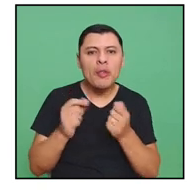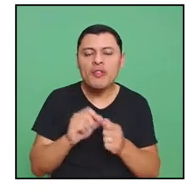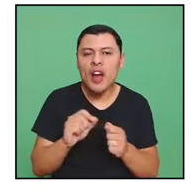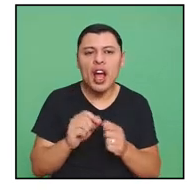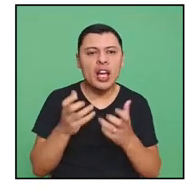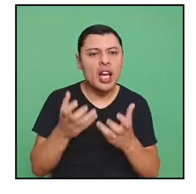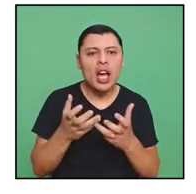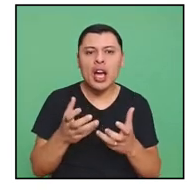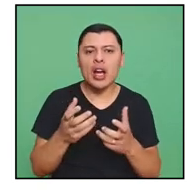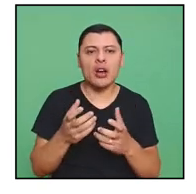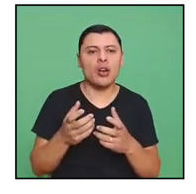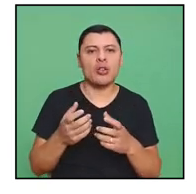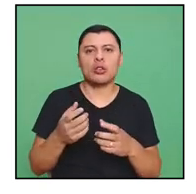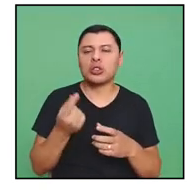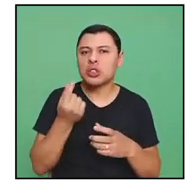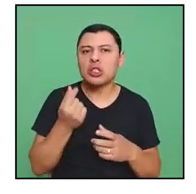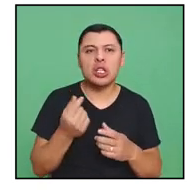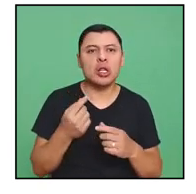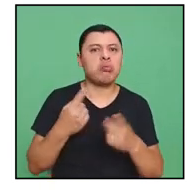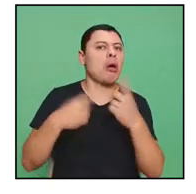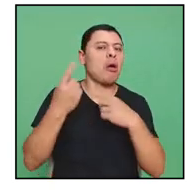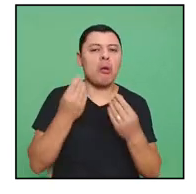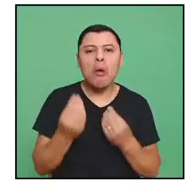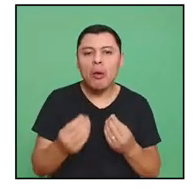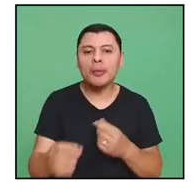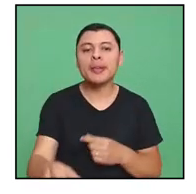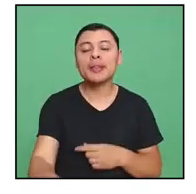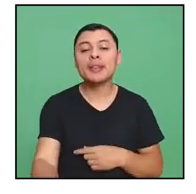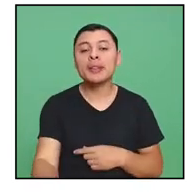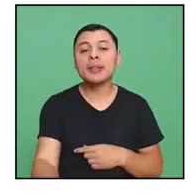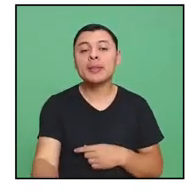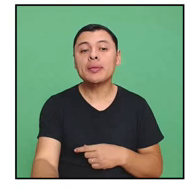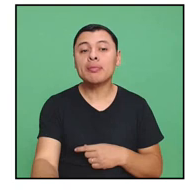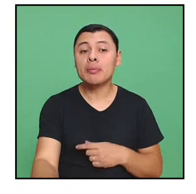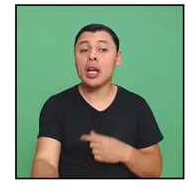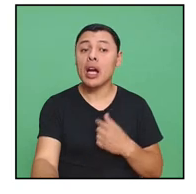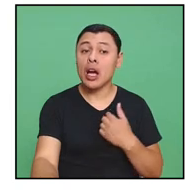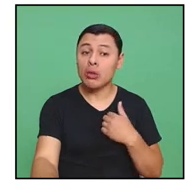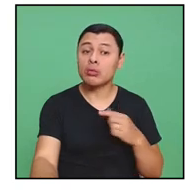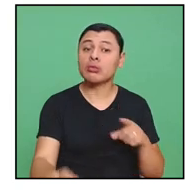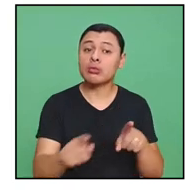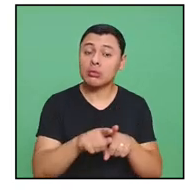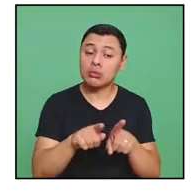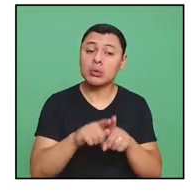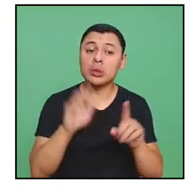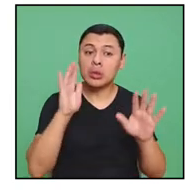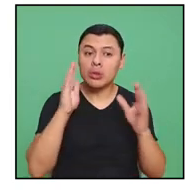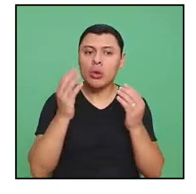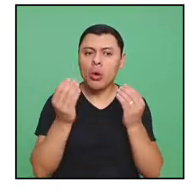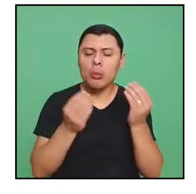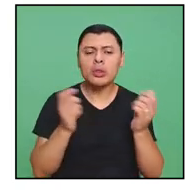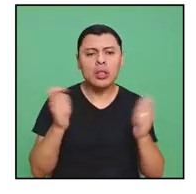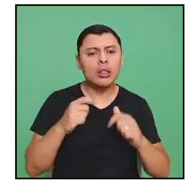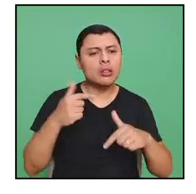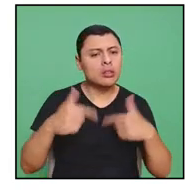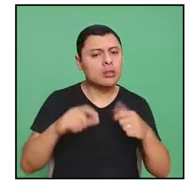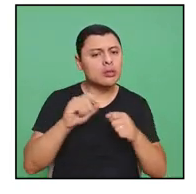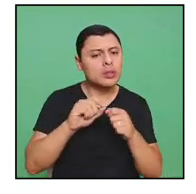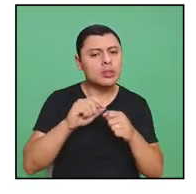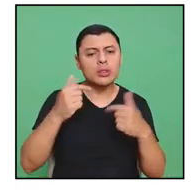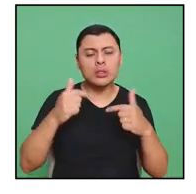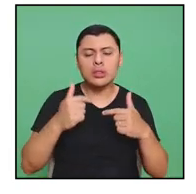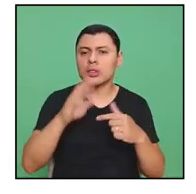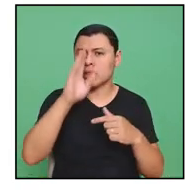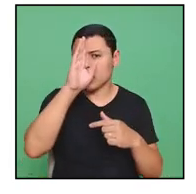fazer. E eu acho que isso me motivou também a pensar um trabalho que fosse distribuído de graça através de um formulário do